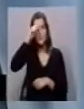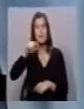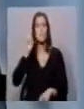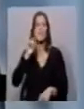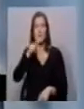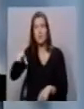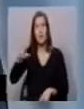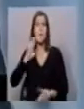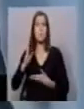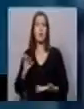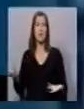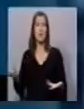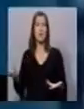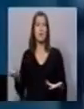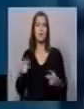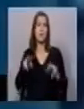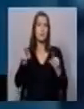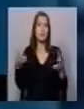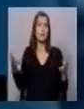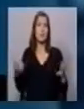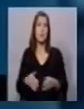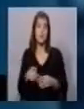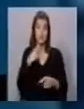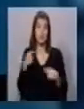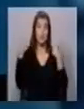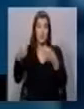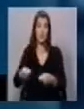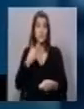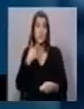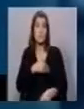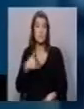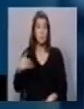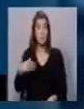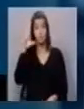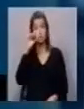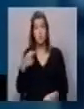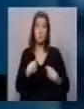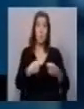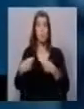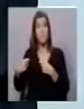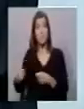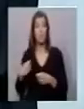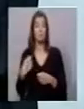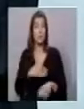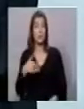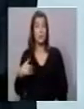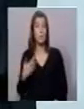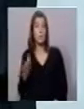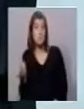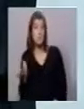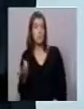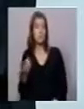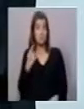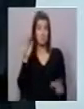trabalhadores da administração pública. E essa é uma matéria que tem que estar considerada. Investir fortemente na saúde e que o Estado vai ter mais dinheiro para a máquina funcionar melhor. É uma ilusão?